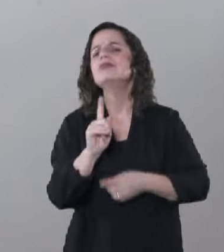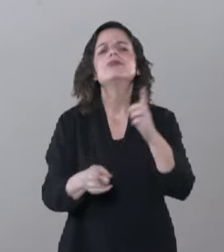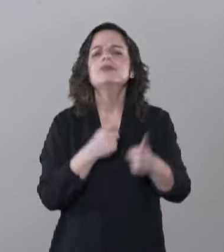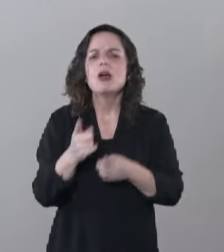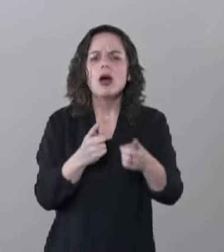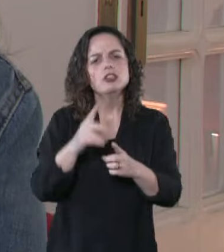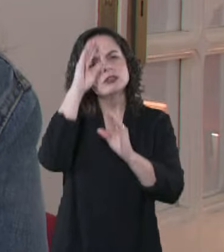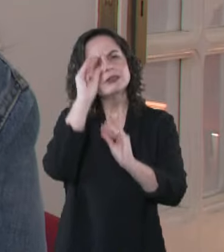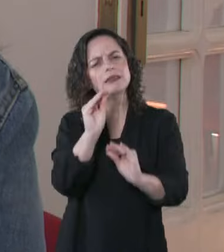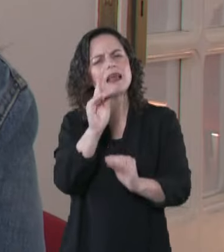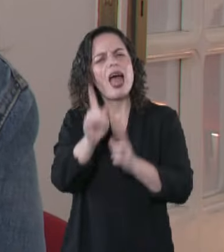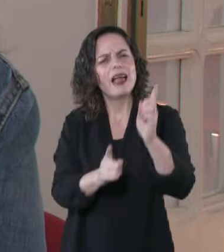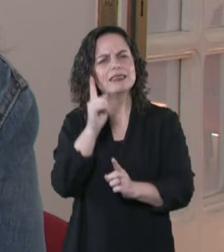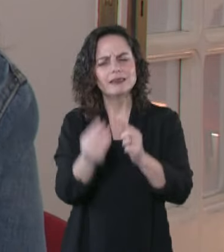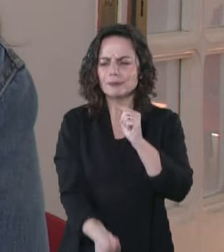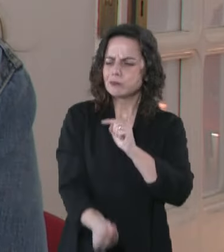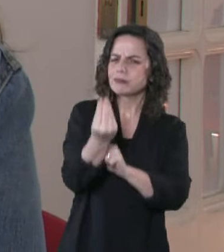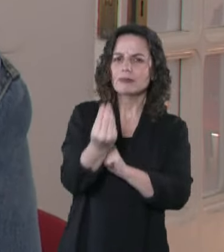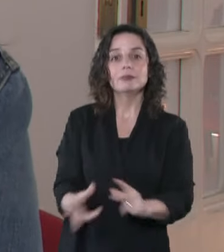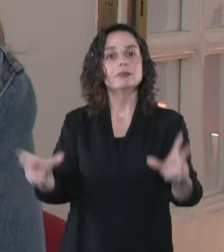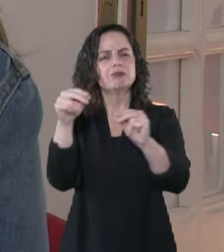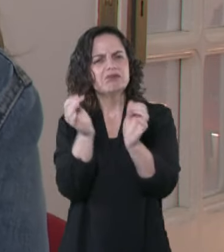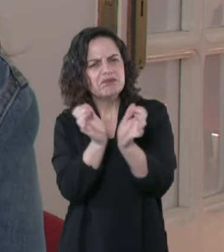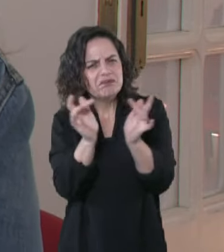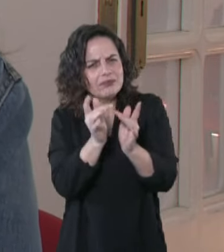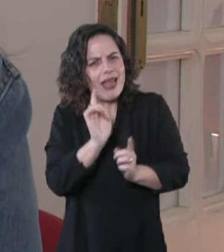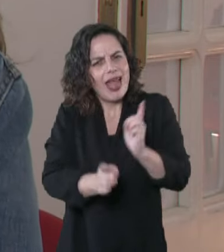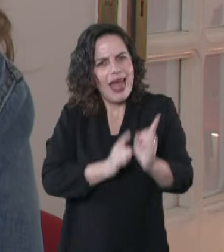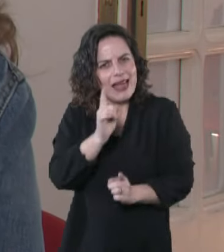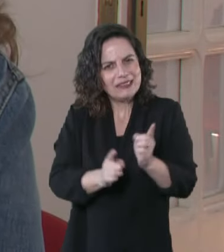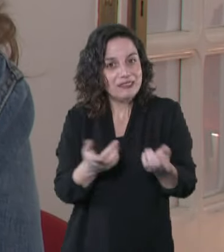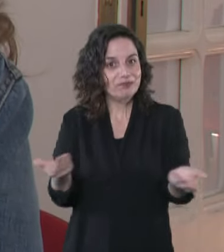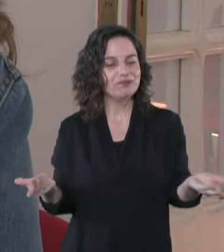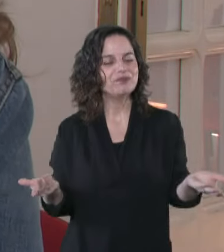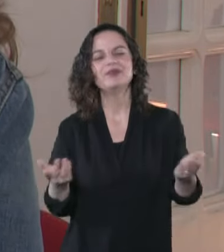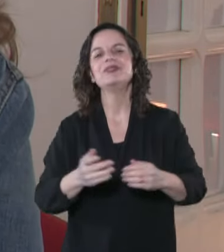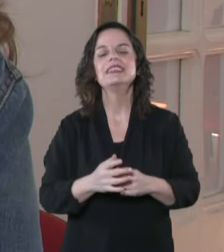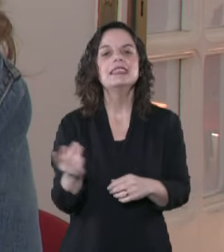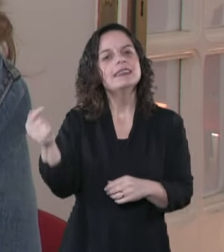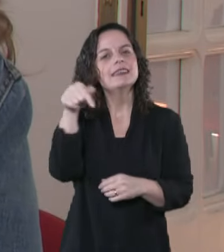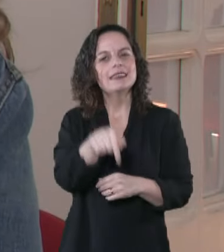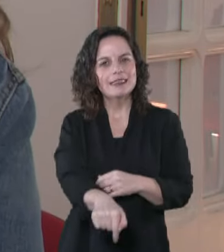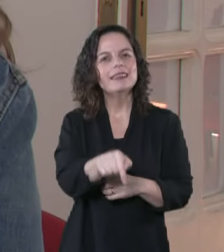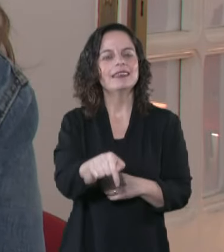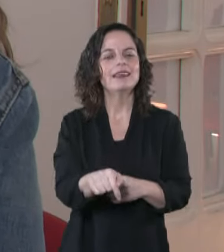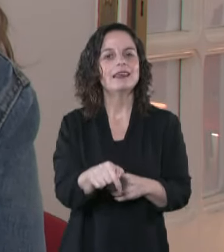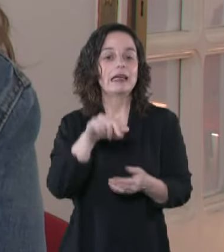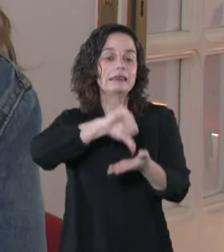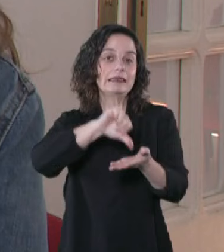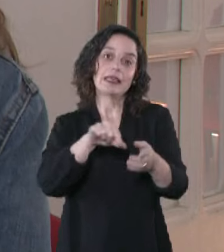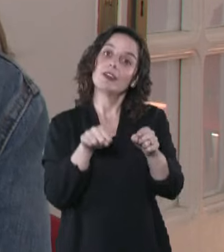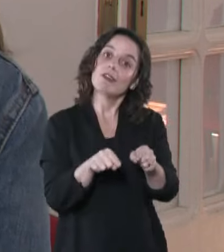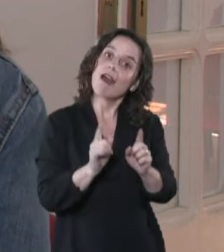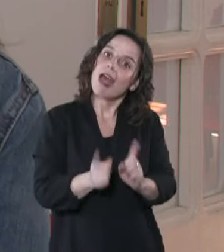este ensino, isto é tudo novo, é internet, o que é isto da internet. E o vir ao CLA é exatamente isto, é